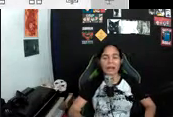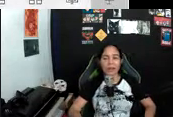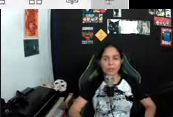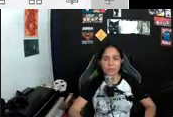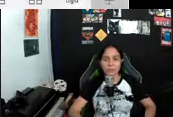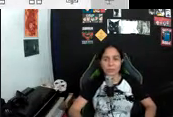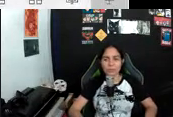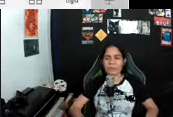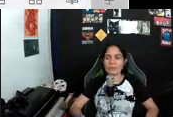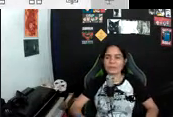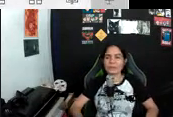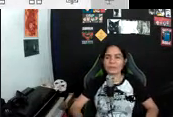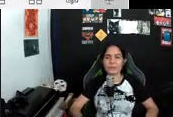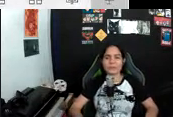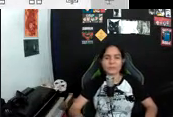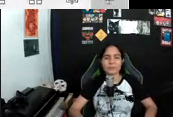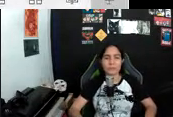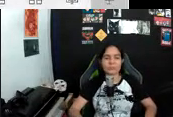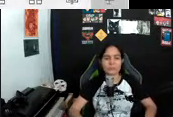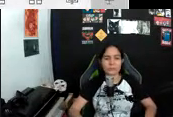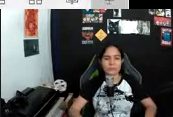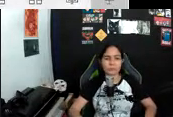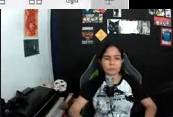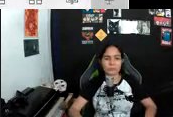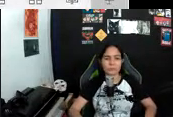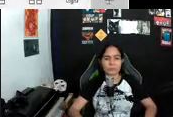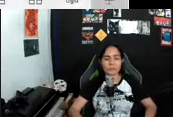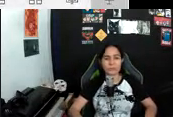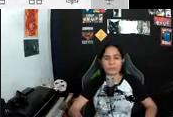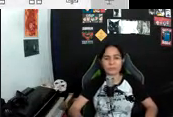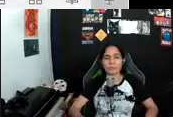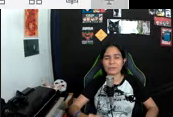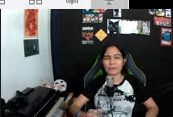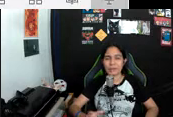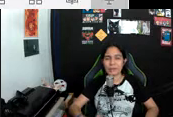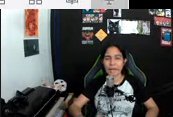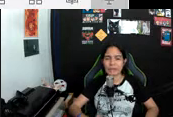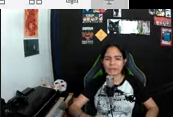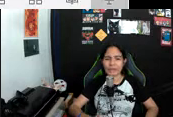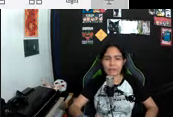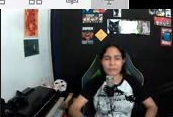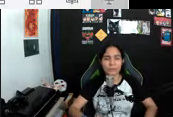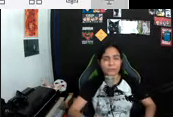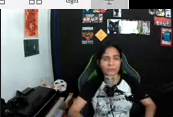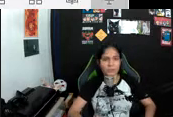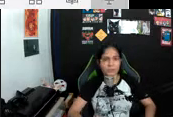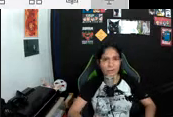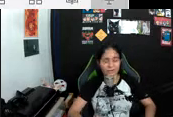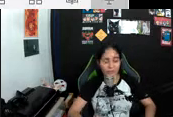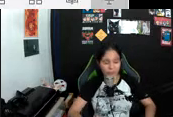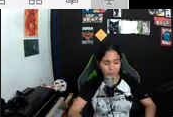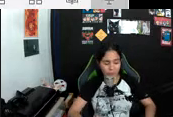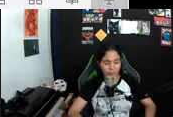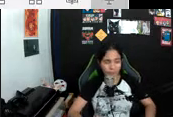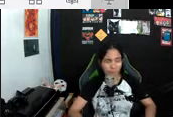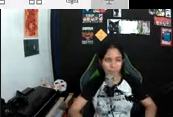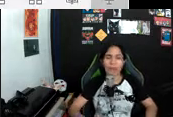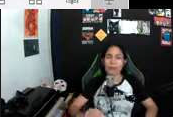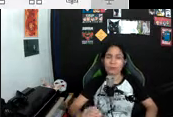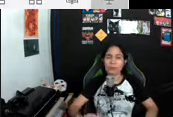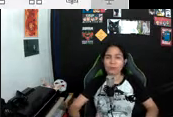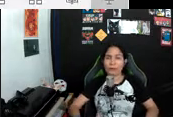liberdade, autonomia e ser tratado segundo os pressupostos e princípios legais, éticos e dos direitos